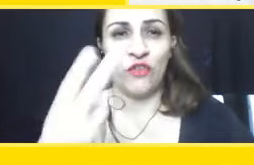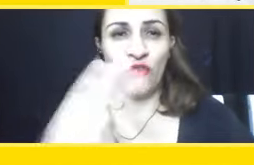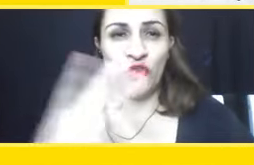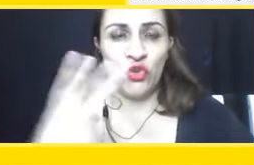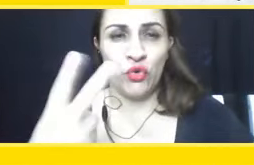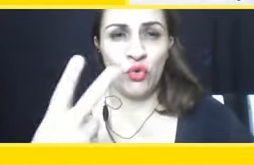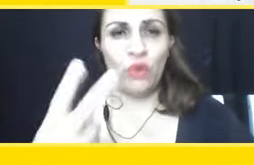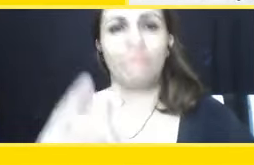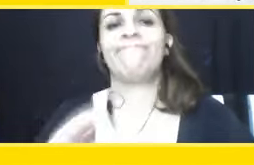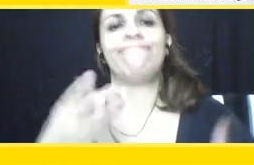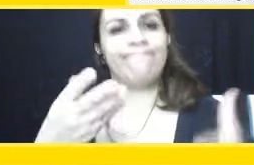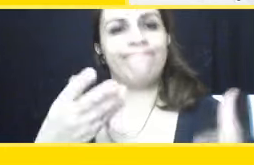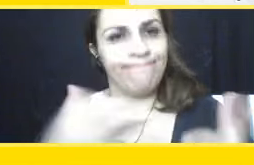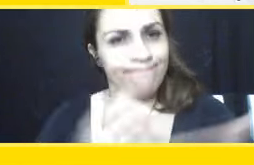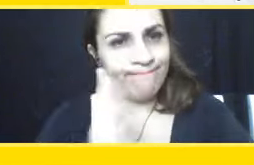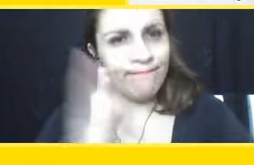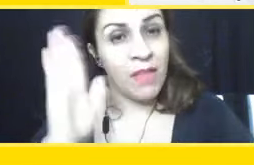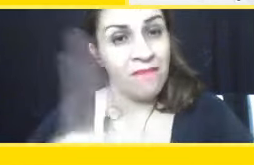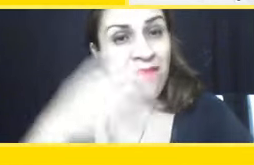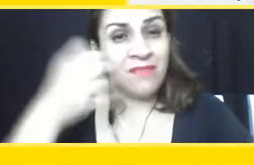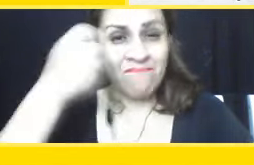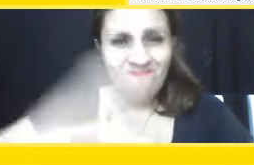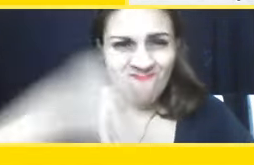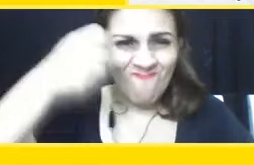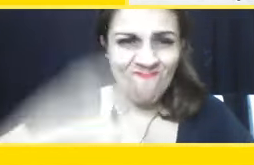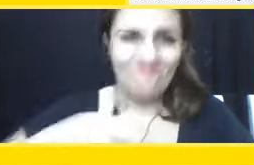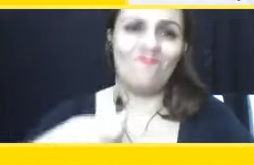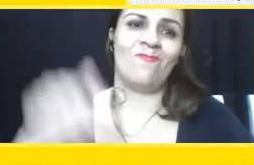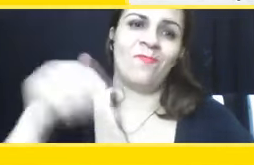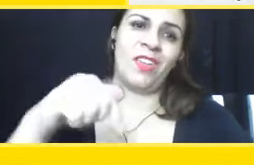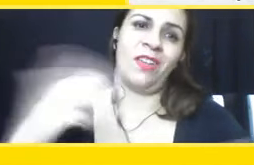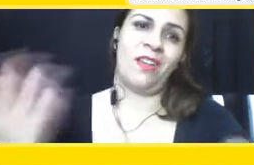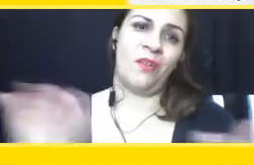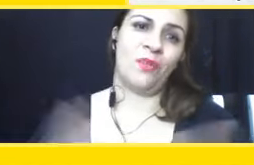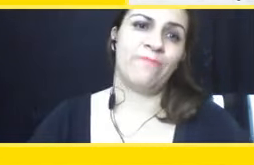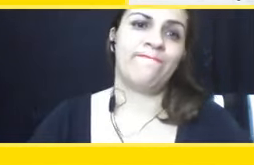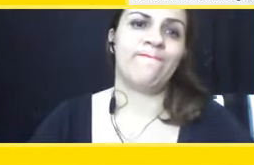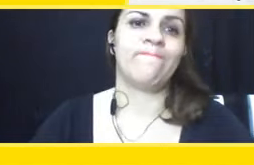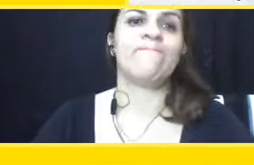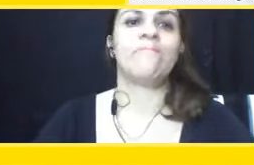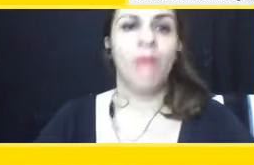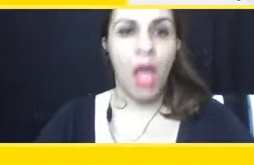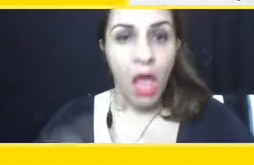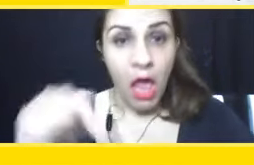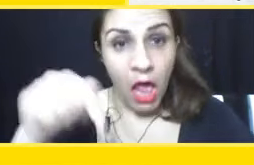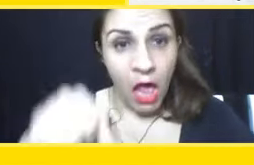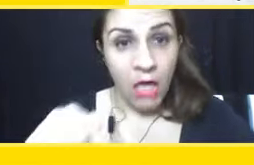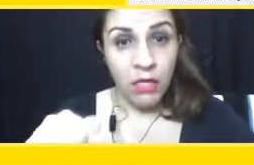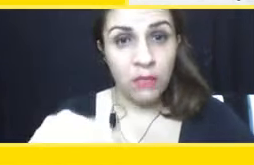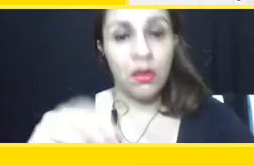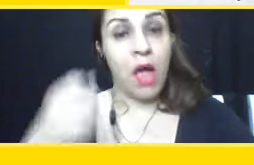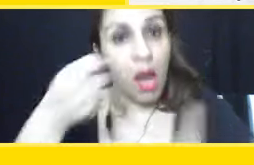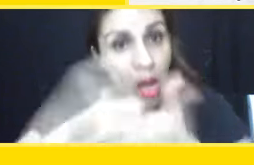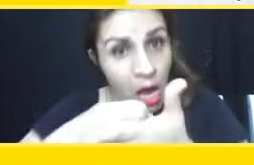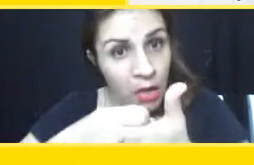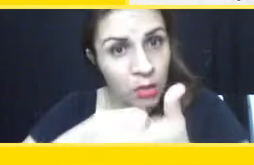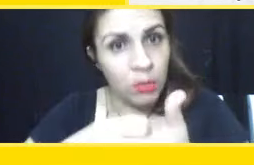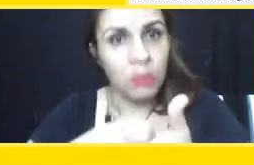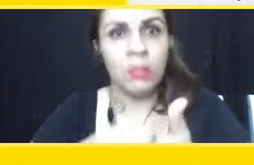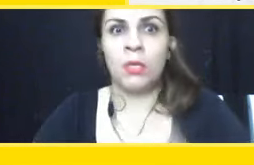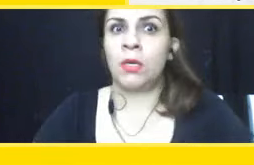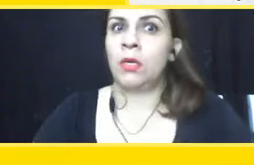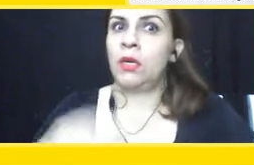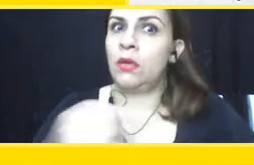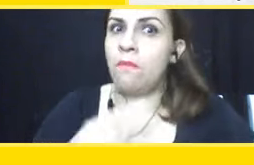que aprovar uma reforma mais dura do que essa que nós aprovamos. Essa aqui, Edilson, eu lhe garanto, deu uma